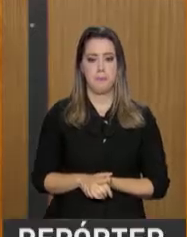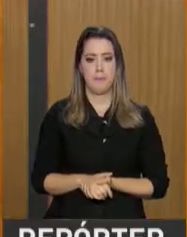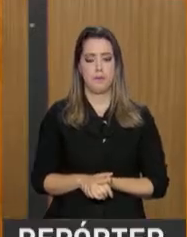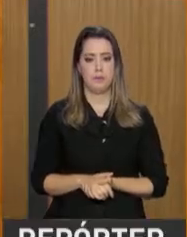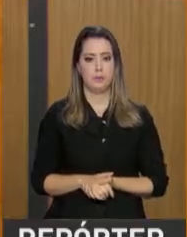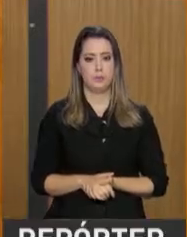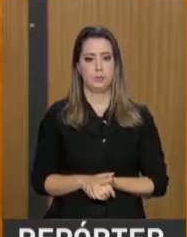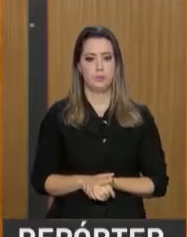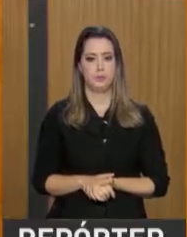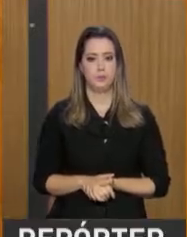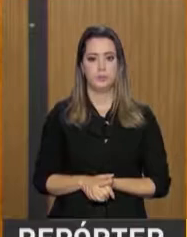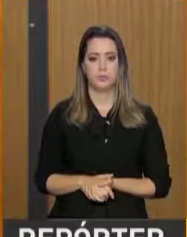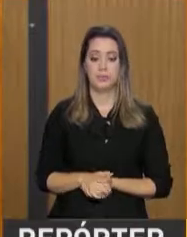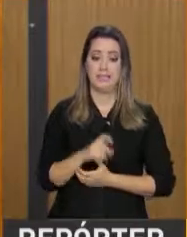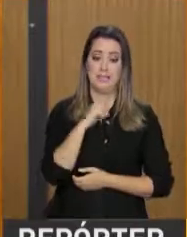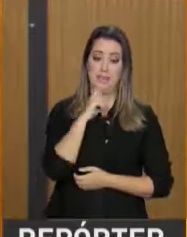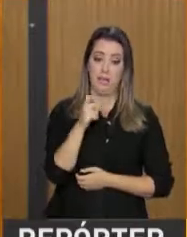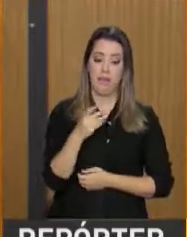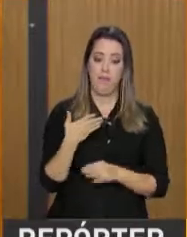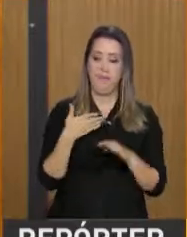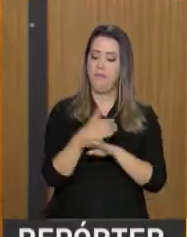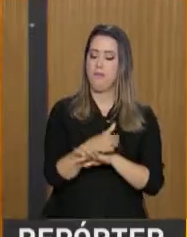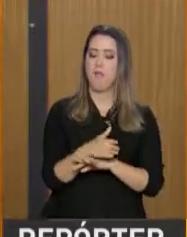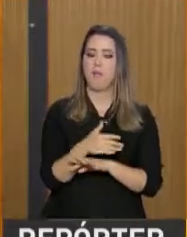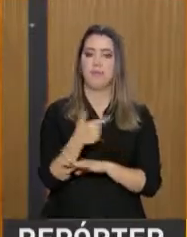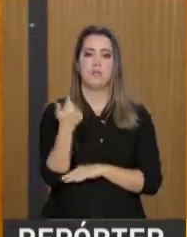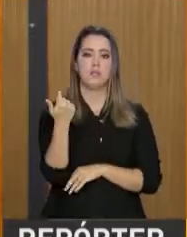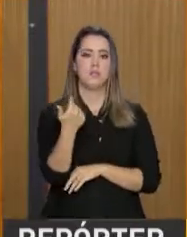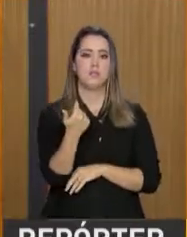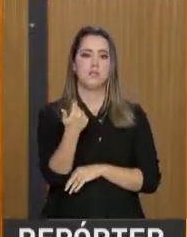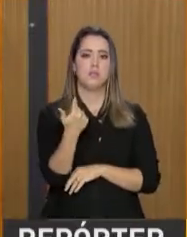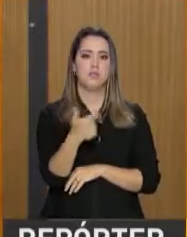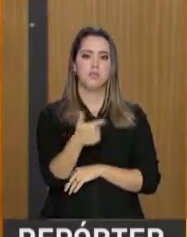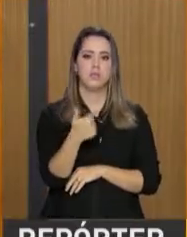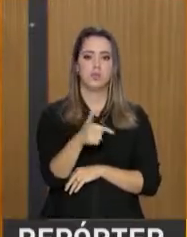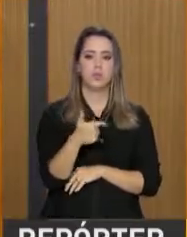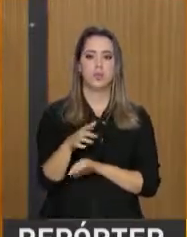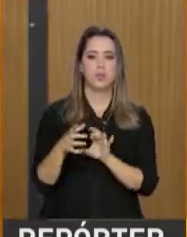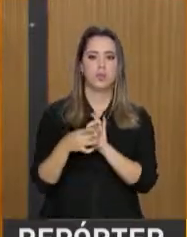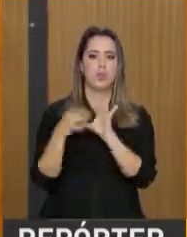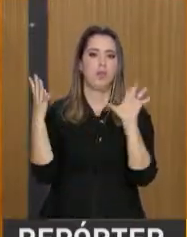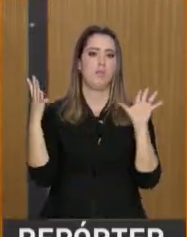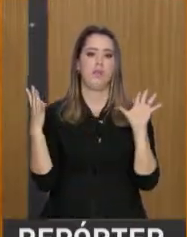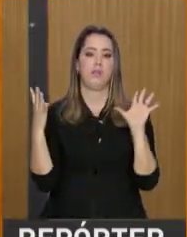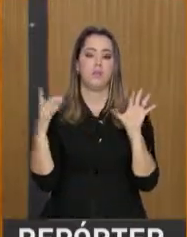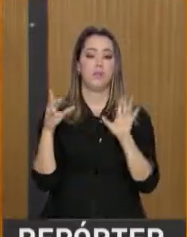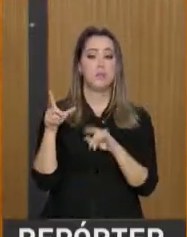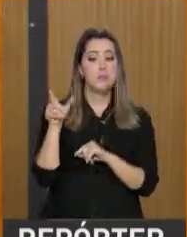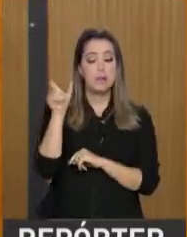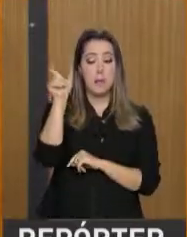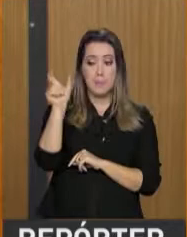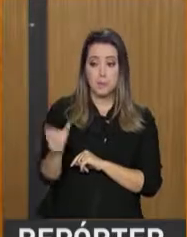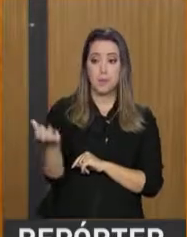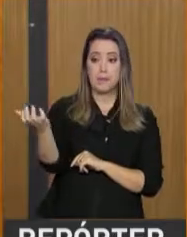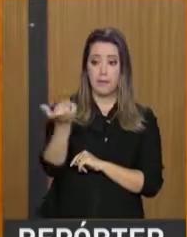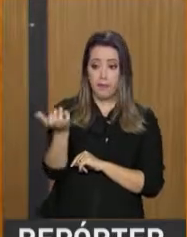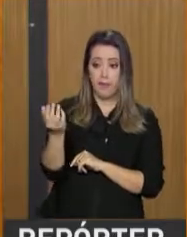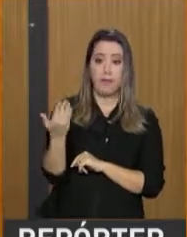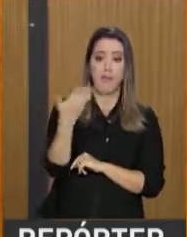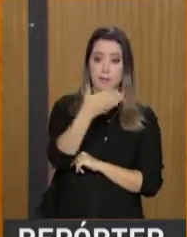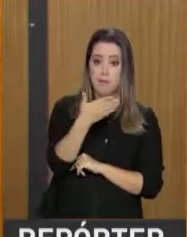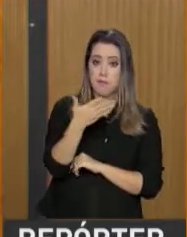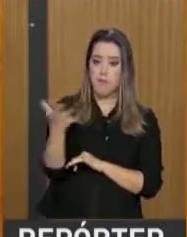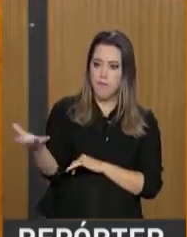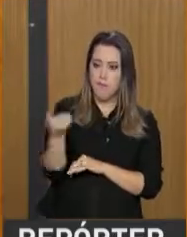nenhum imigrante está indo sem fux é por vontade própria então é sempre por vontade própria o